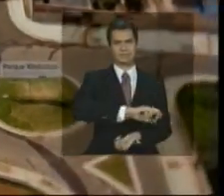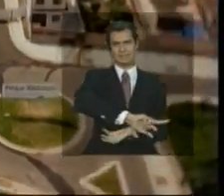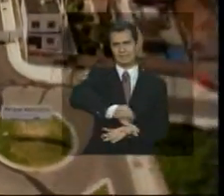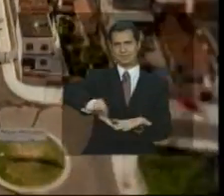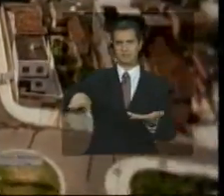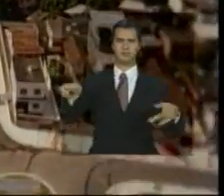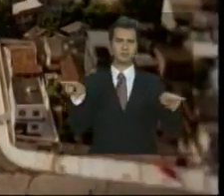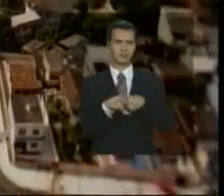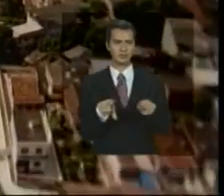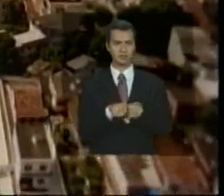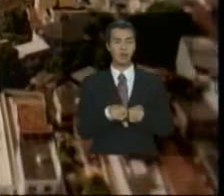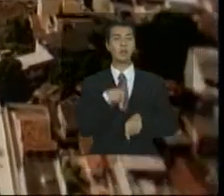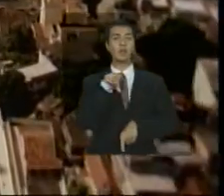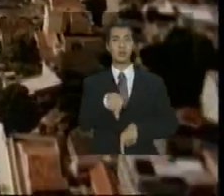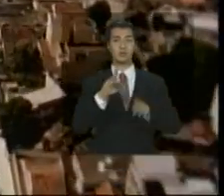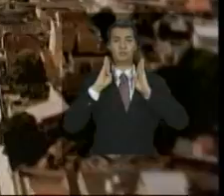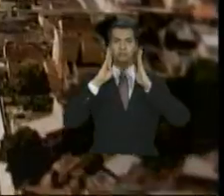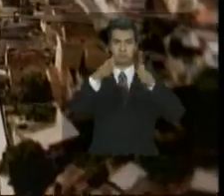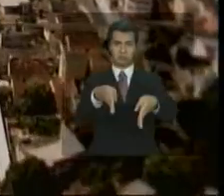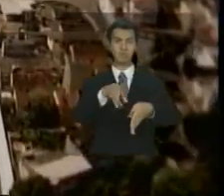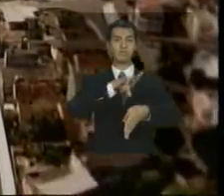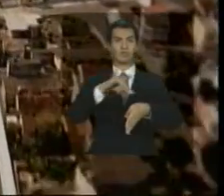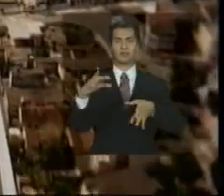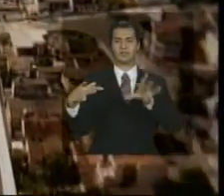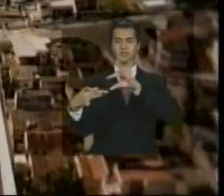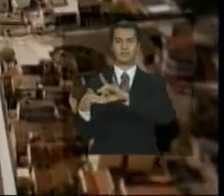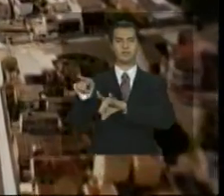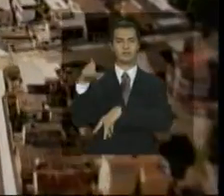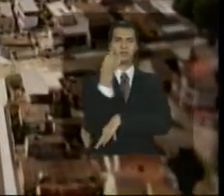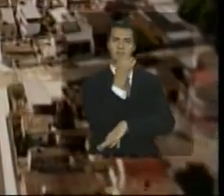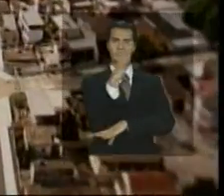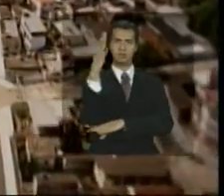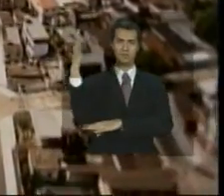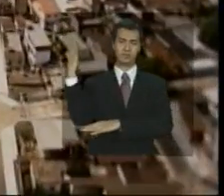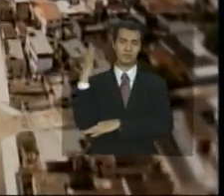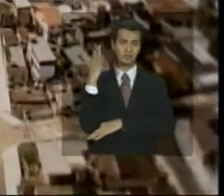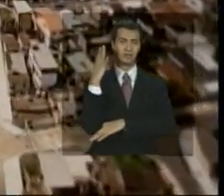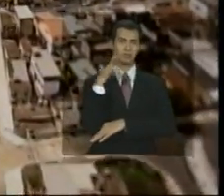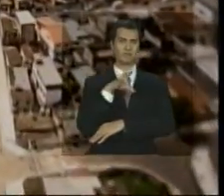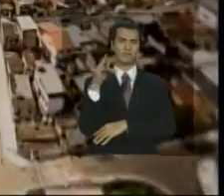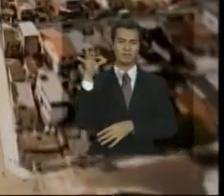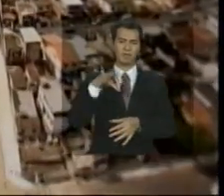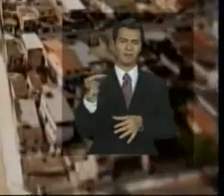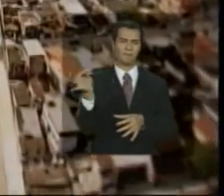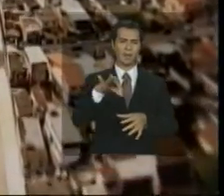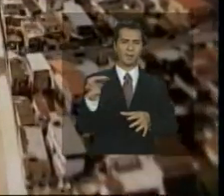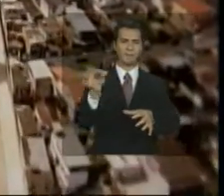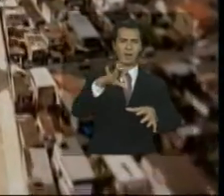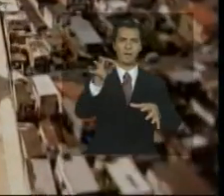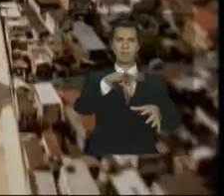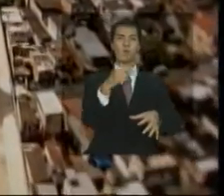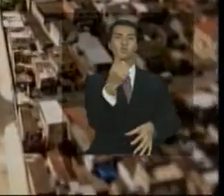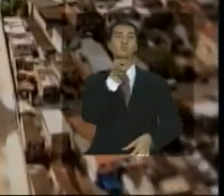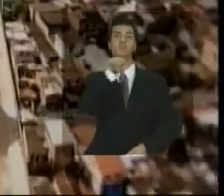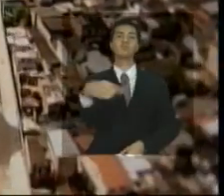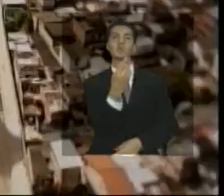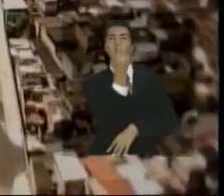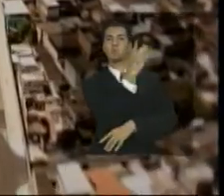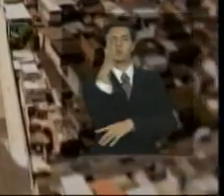complementa perfeitamente à Transcarioca. Serão implantadas aqui aproximadamente 1.000 árvores nativas